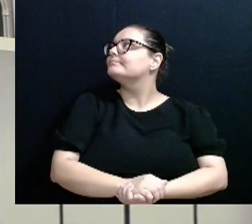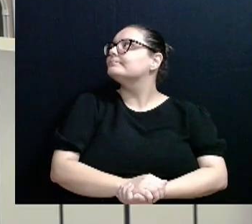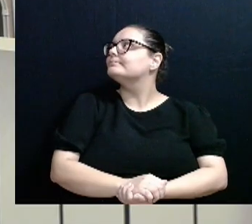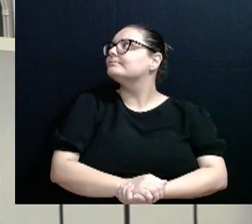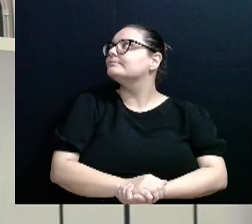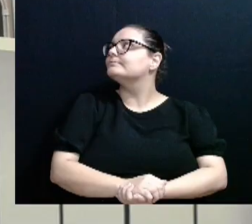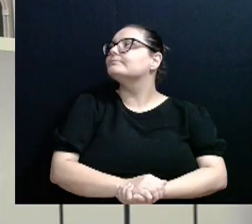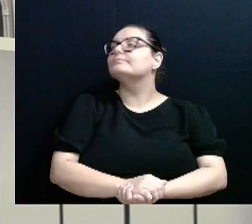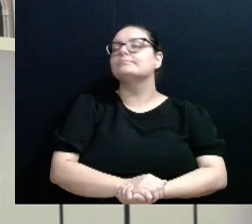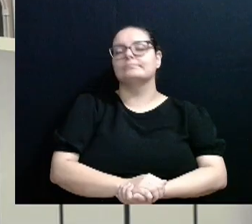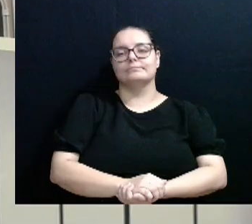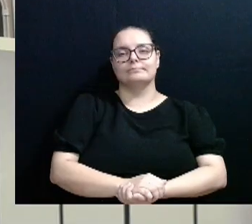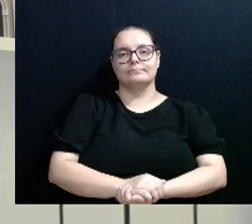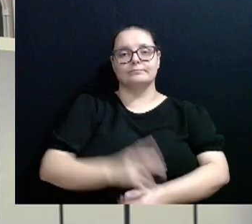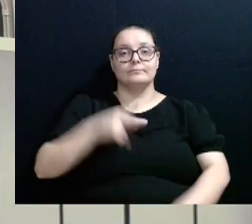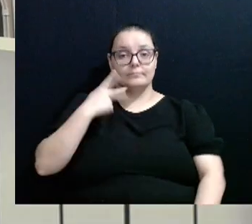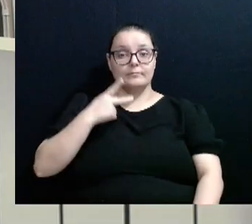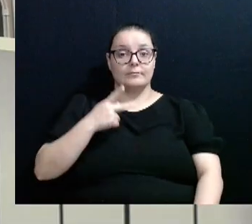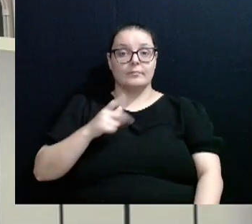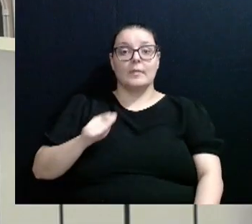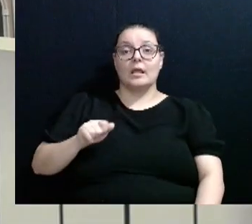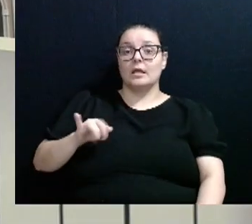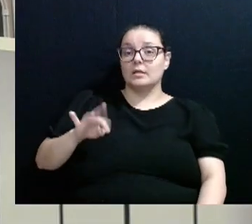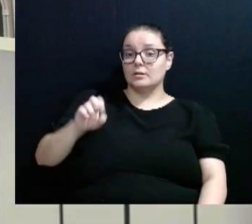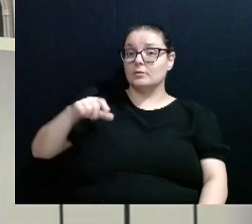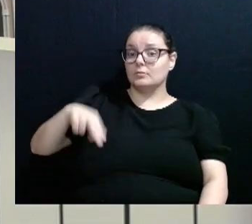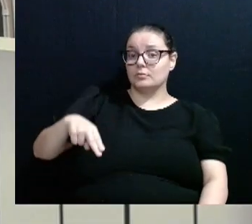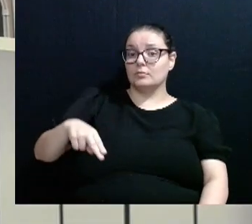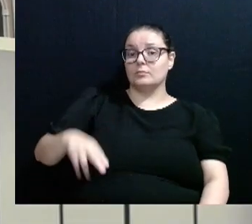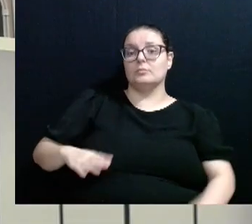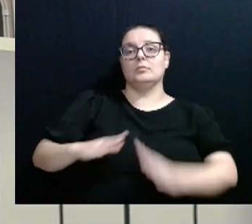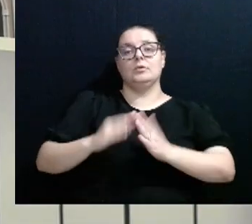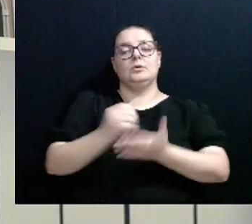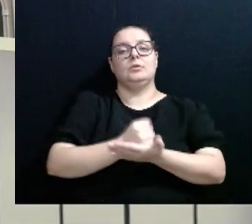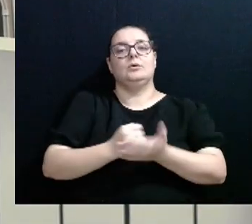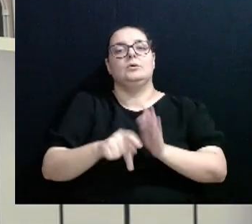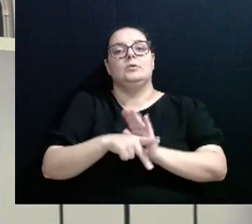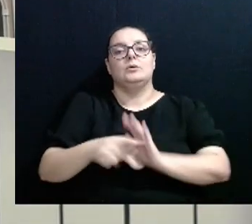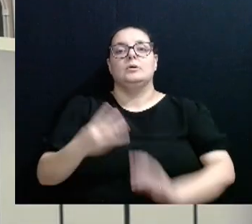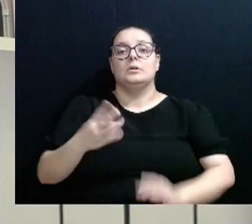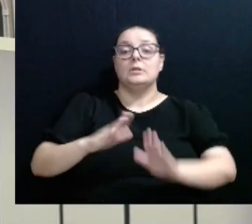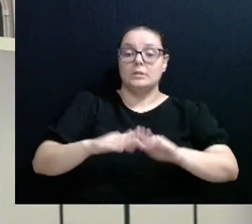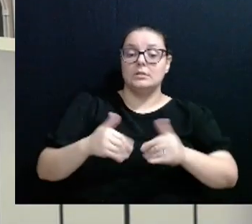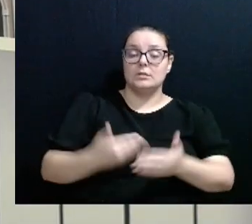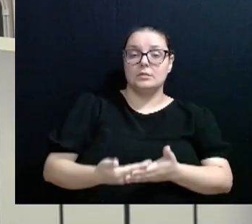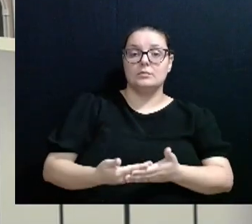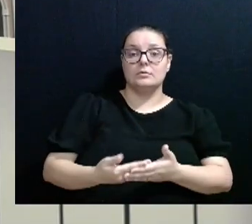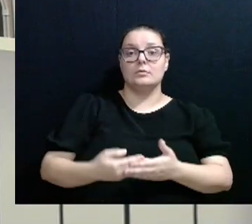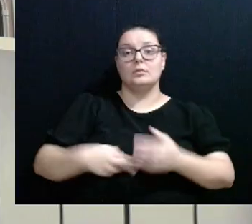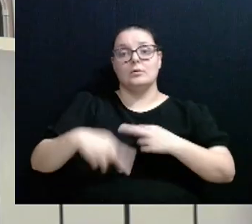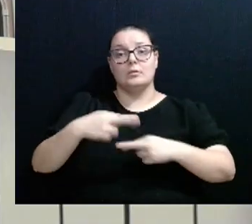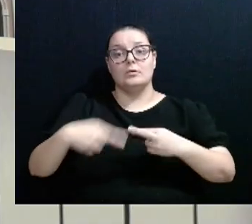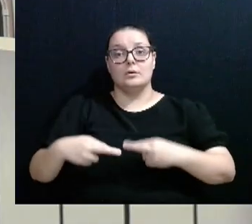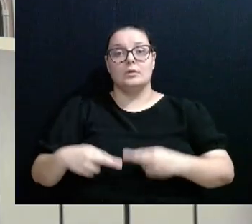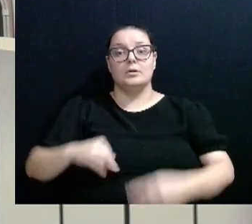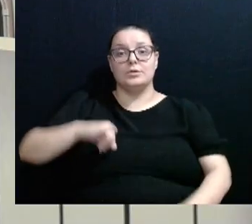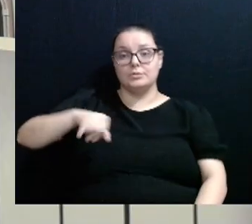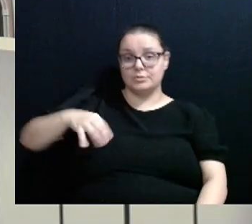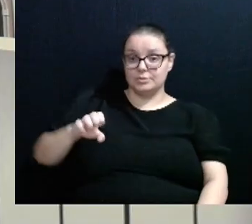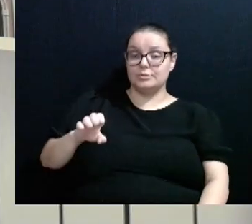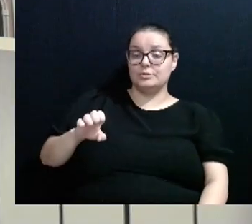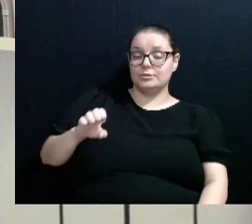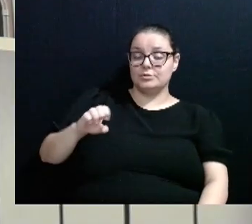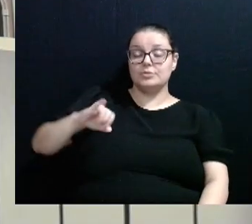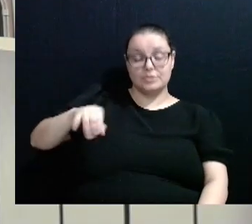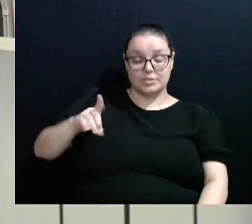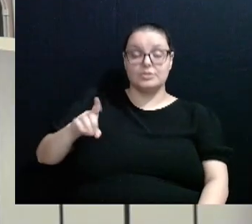O vereador Ailton da Farmácia apresenta 3 requerimentos referentes ao Jardim Esmeraldina, na região